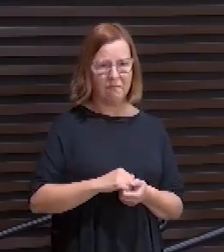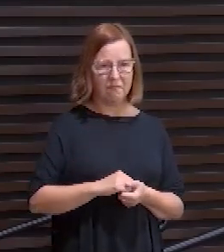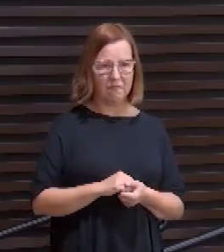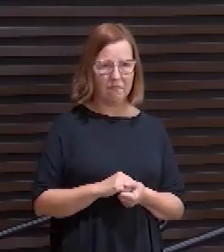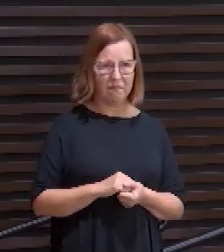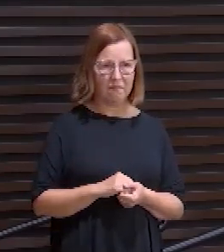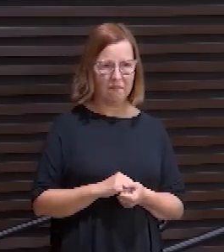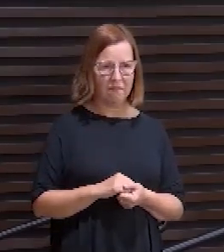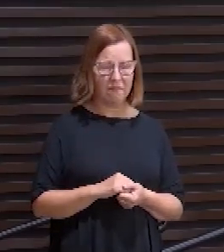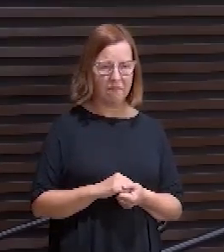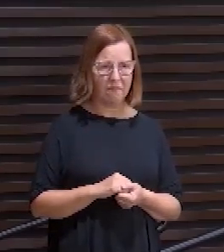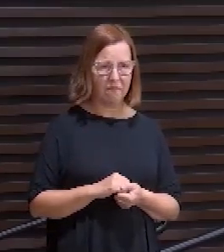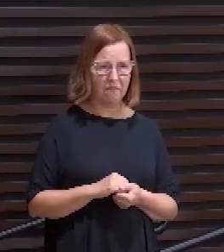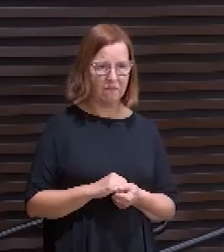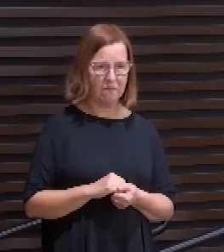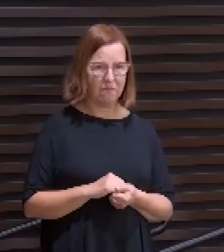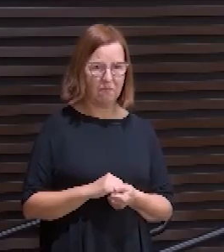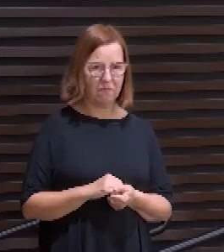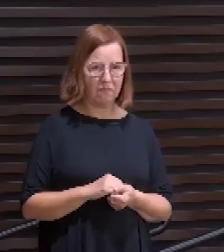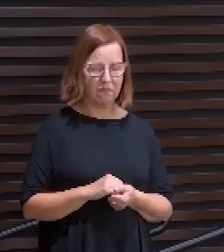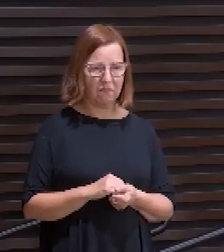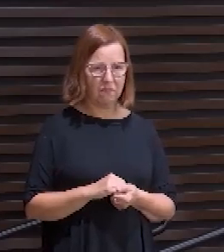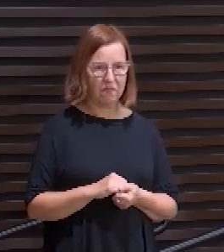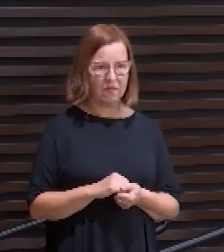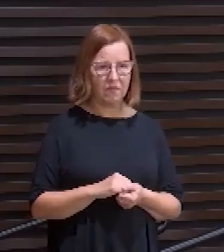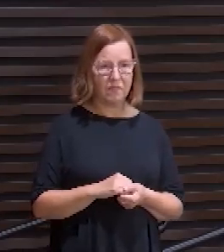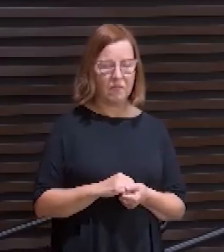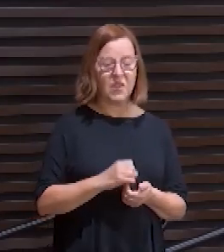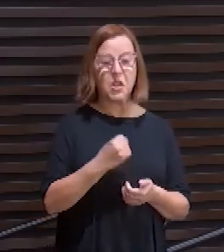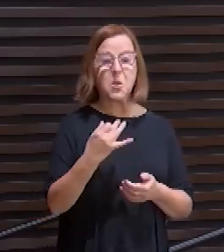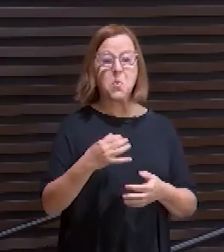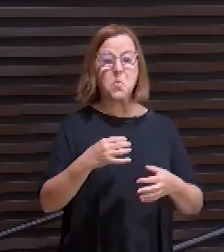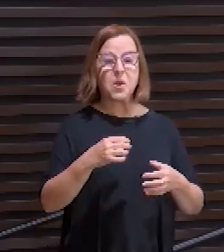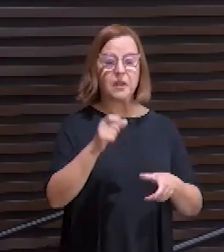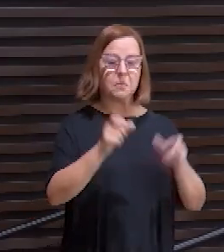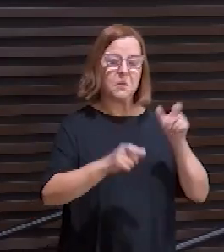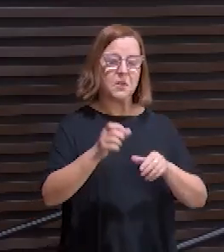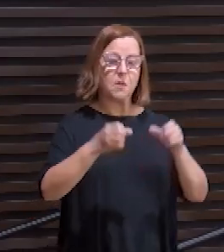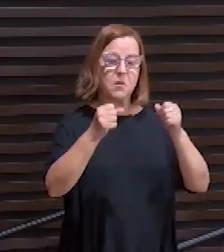É como os poderosos que nós temos aqui no Brasil.